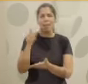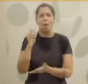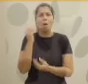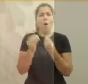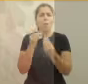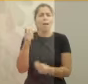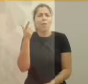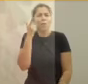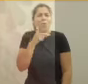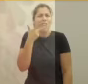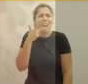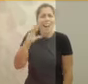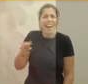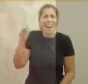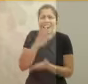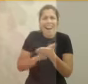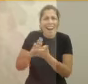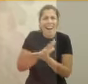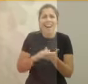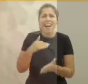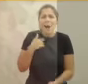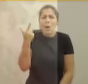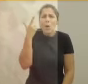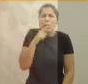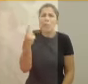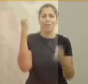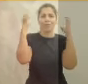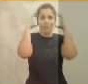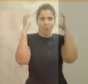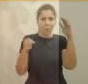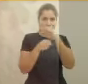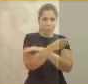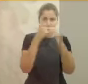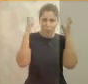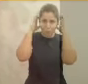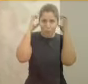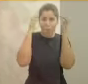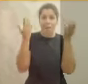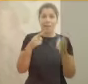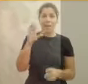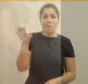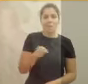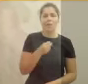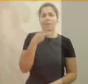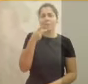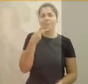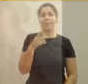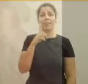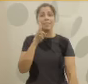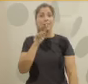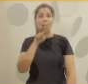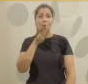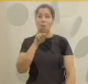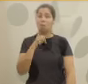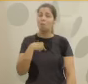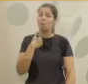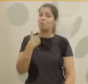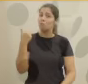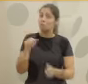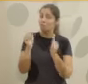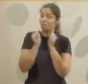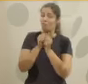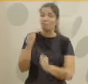terapeuta. Paralelo a ela, como ele não falava, eu conseguia. É uma fonoaudióloga. E ela pegou e disse para